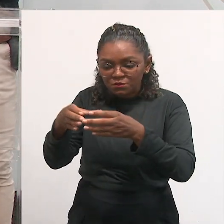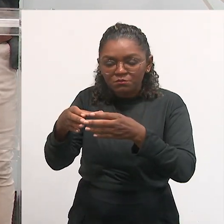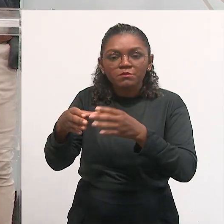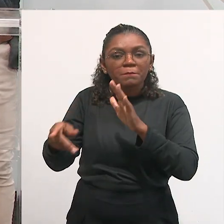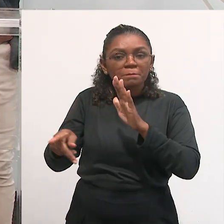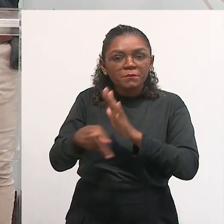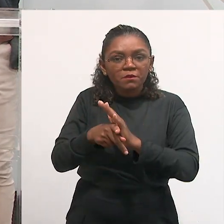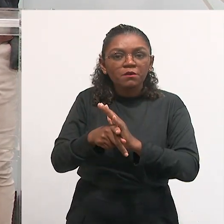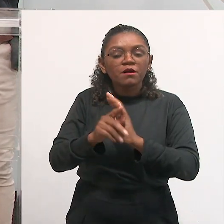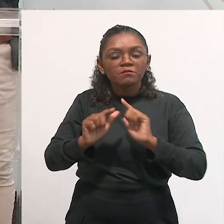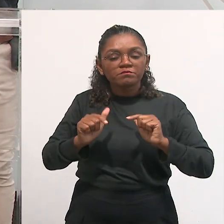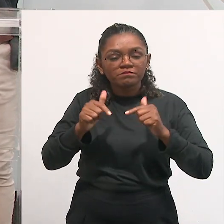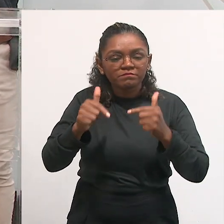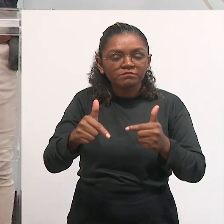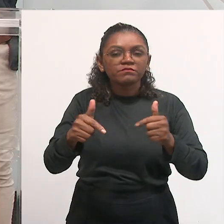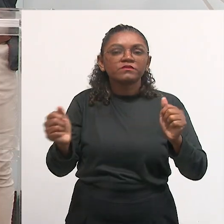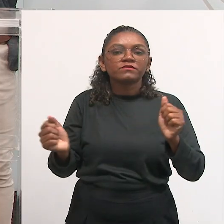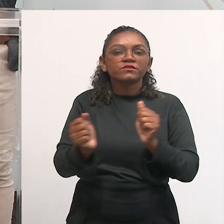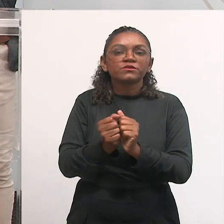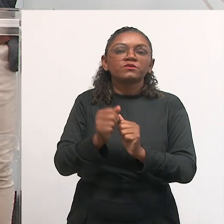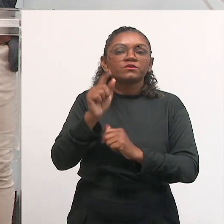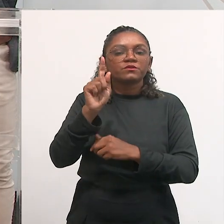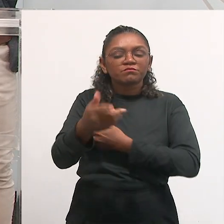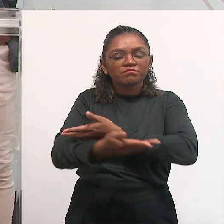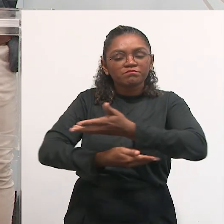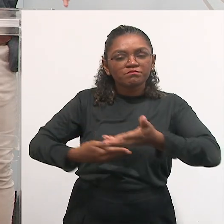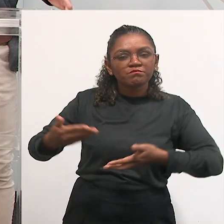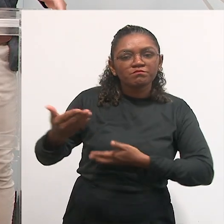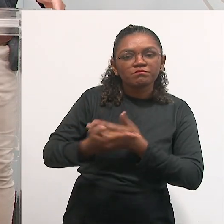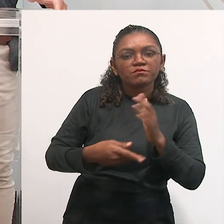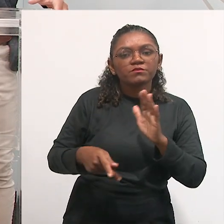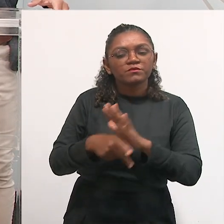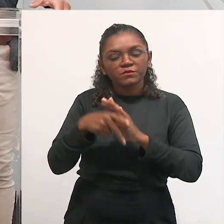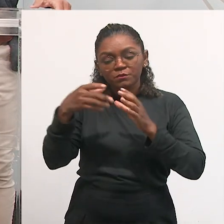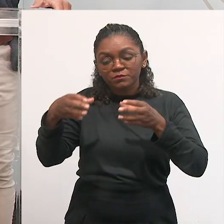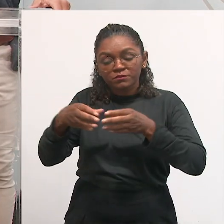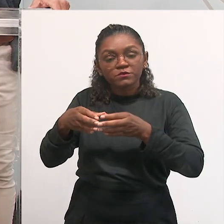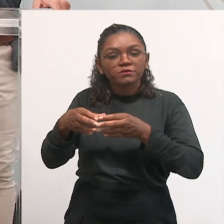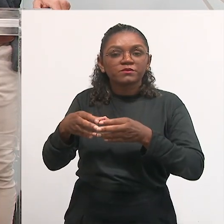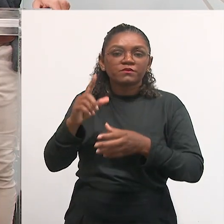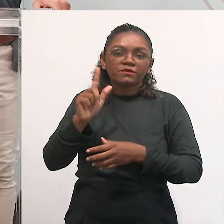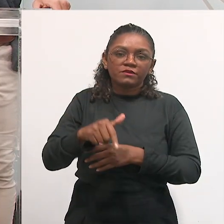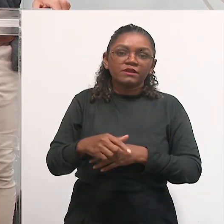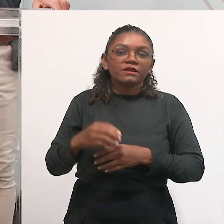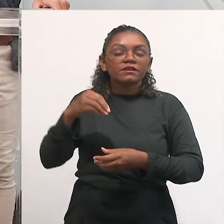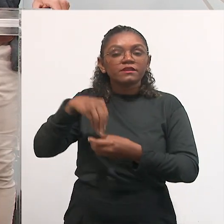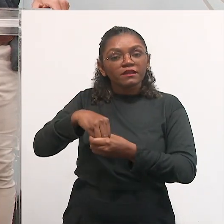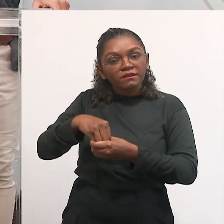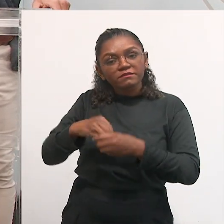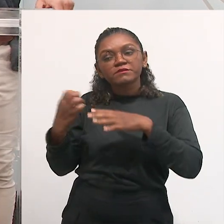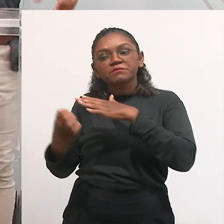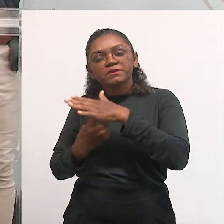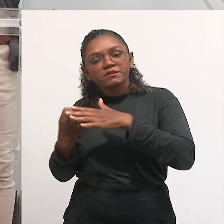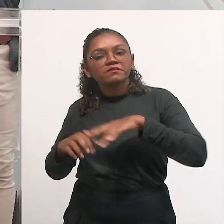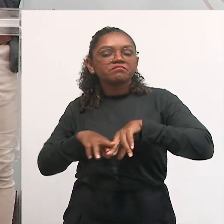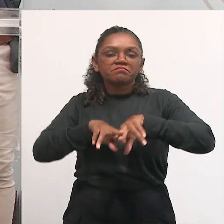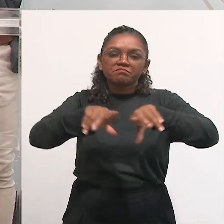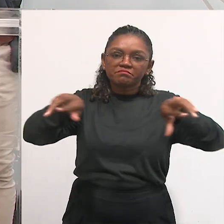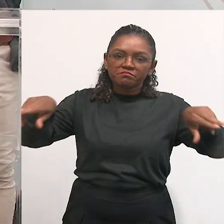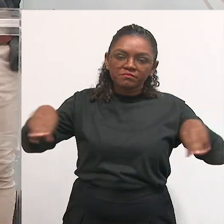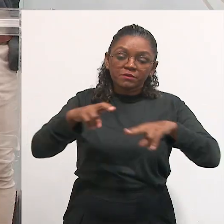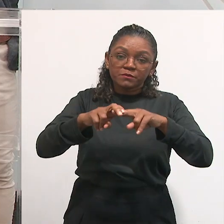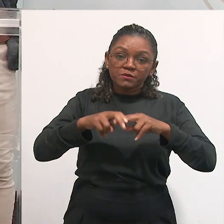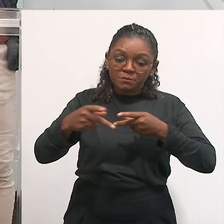organização. E isso não é diferente quando a gente fala de projetos. Perfeito? Na área de projetos, você tem que saber